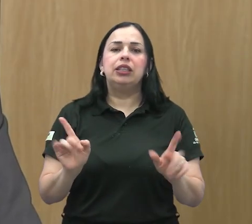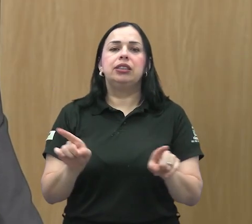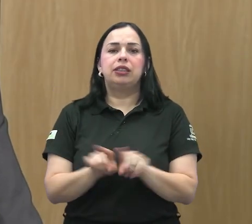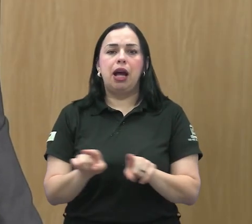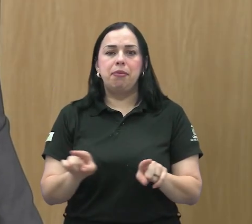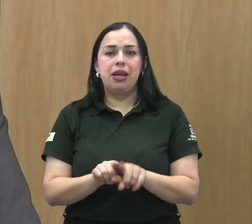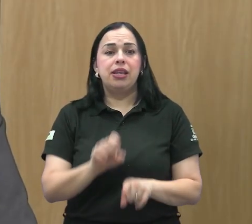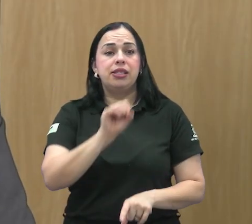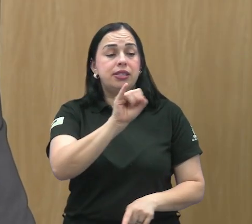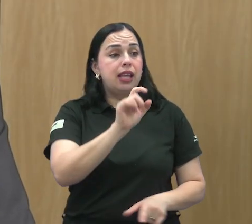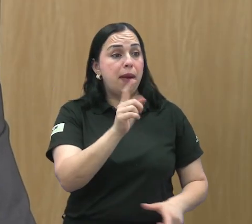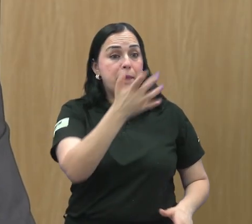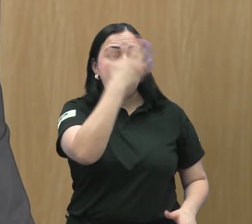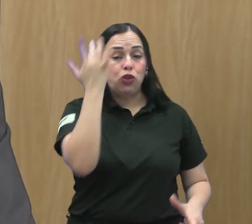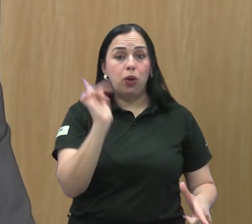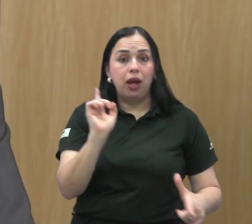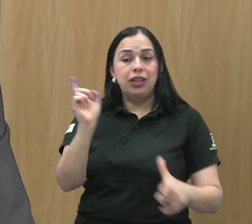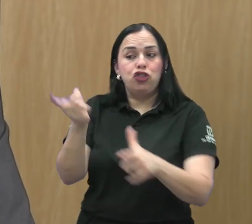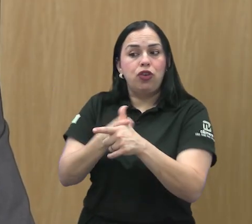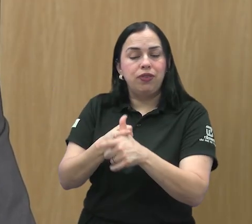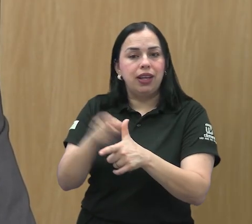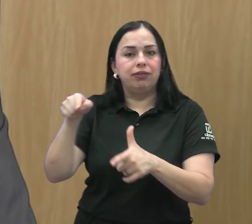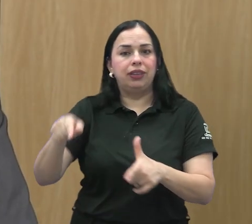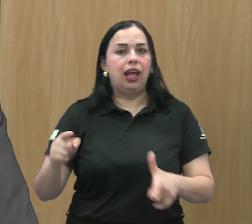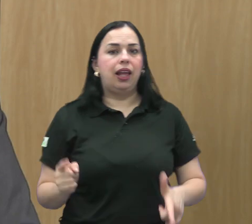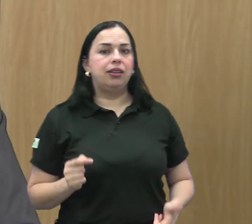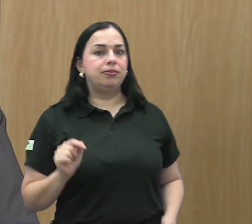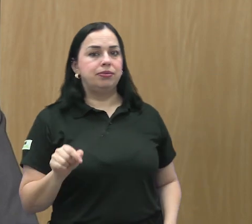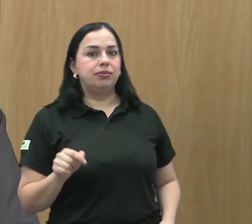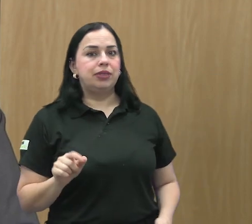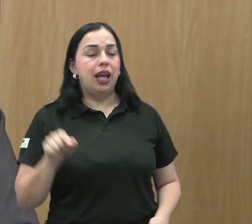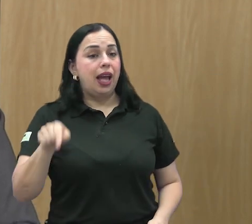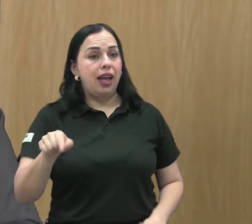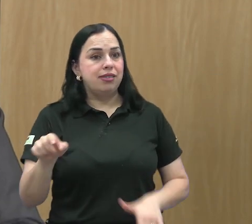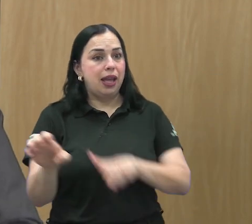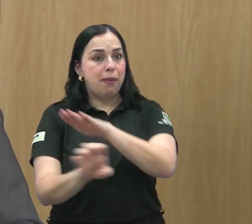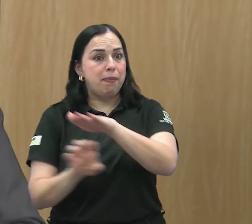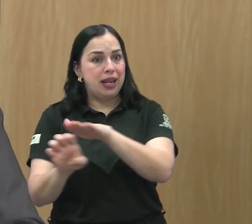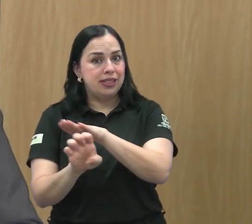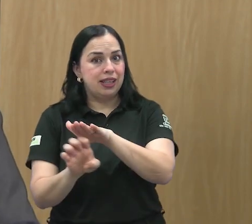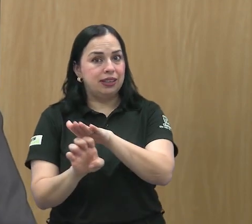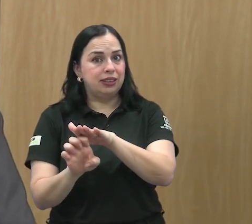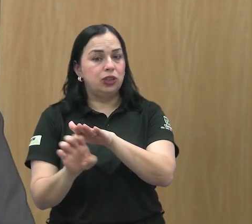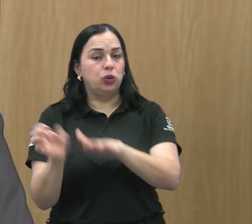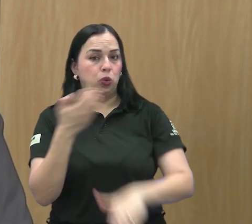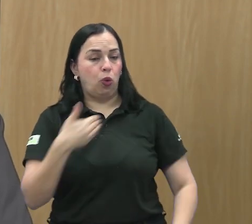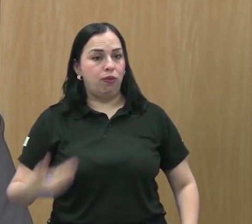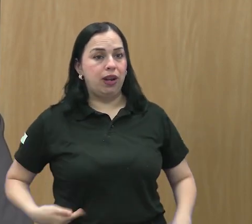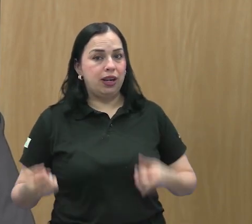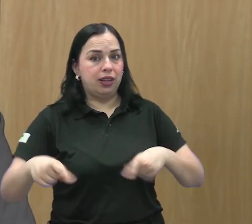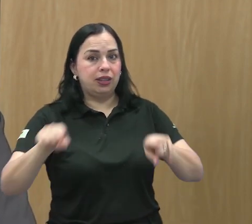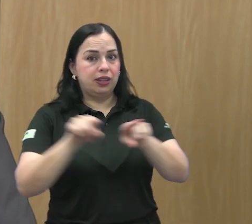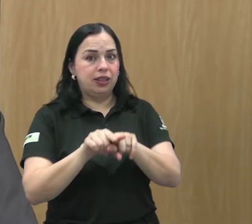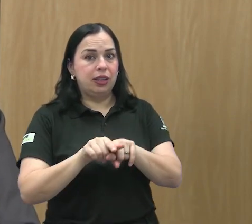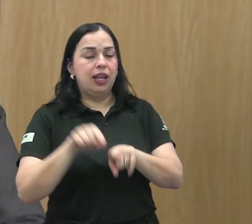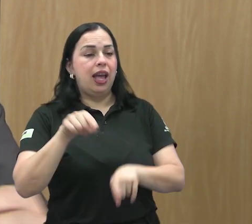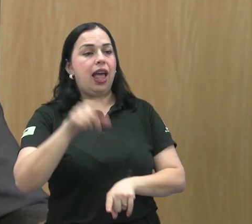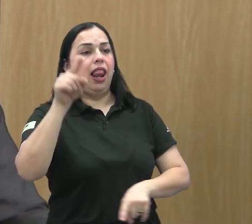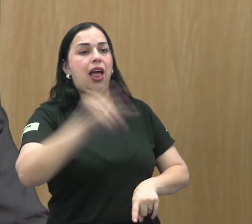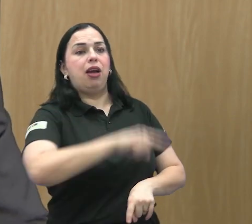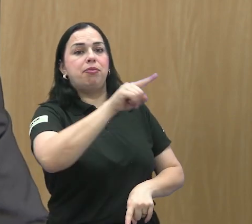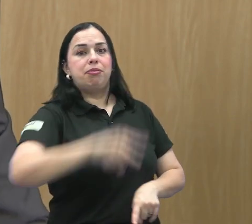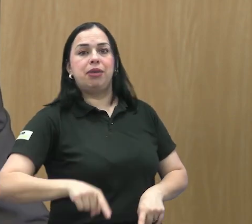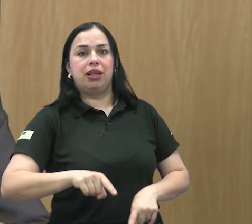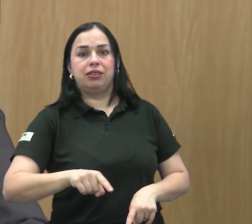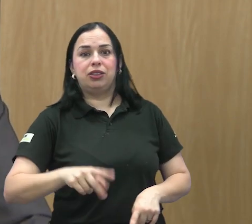E principalmente na questão do inadimplemento, por exemplo, ela não pode, uma determinada concessionária, ela não pode cortar